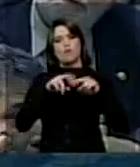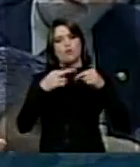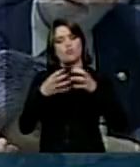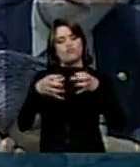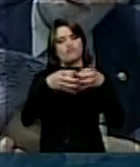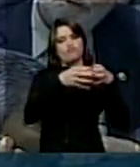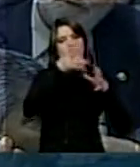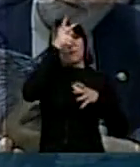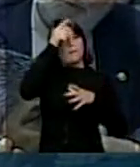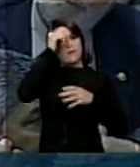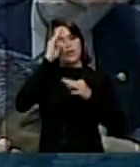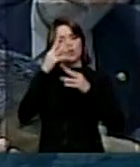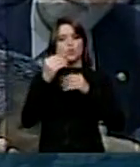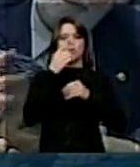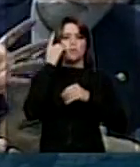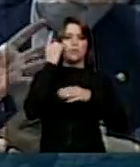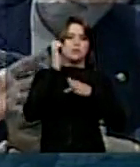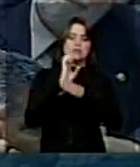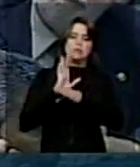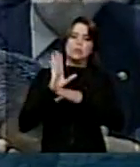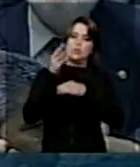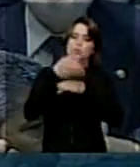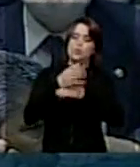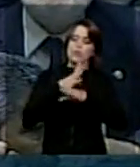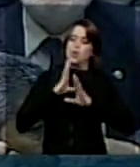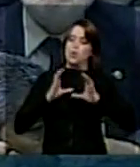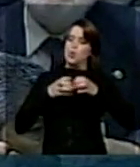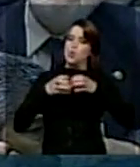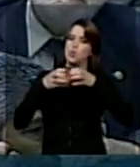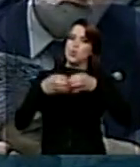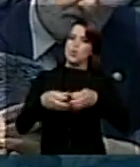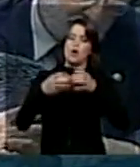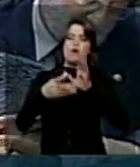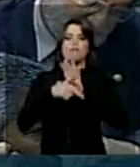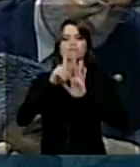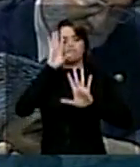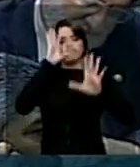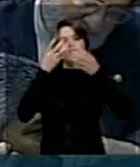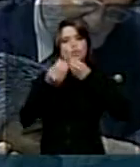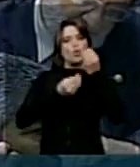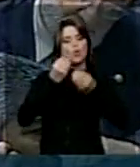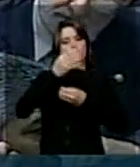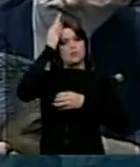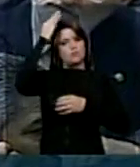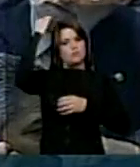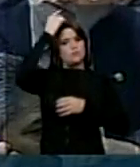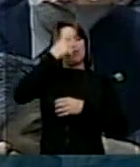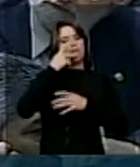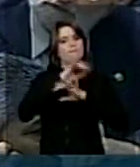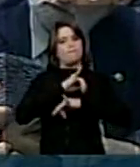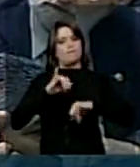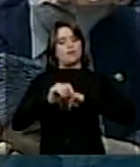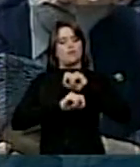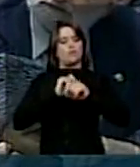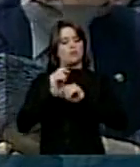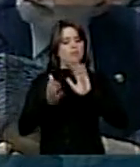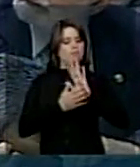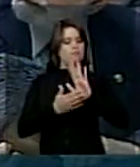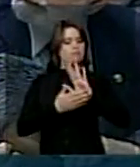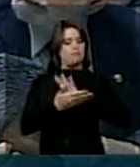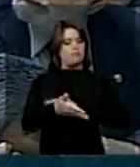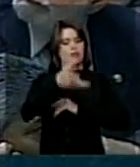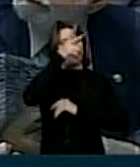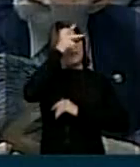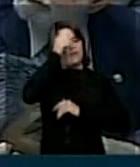vários prefeitos e deputados estaduais. Temos uma comitiva de deputados estaduais do Espírito Santo lá. Eu quero aqui parabenizar